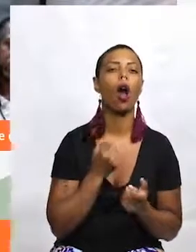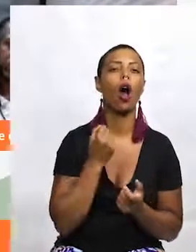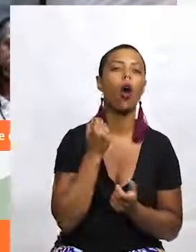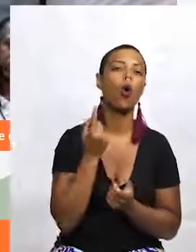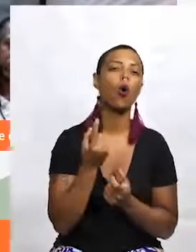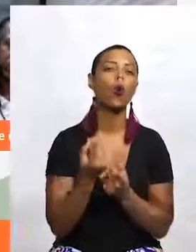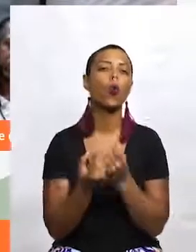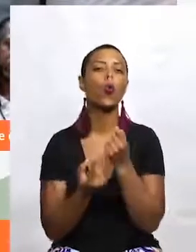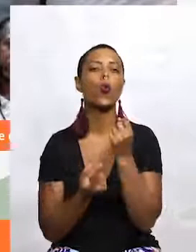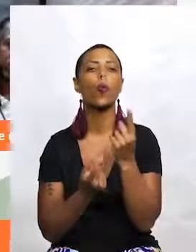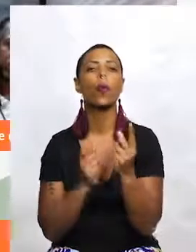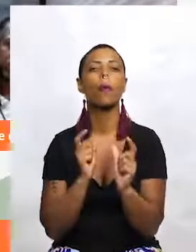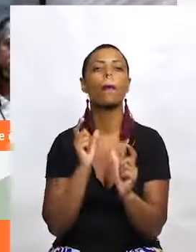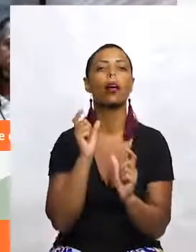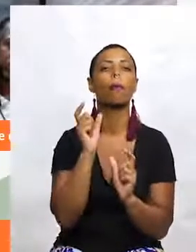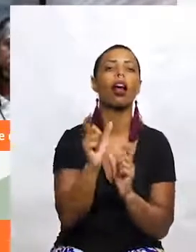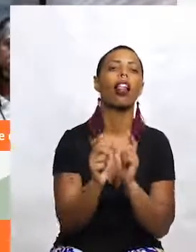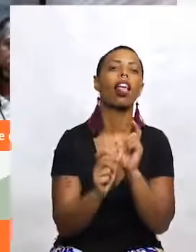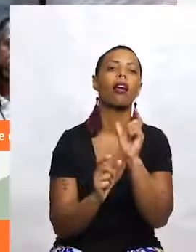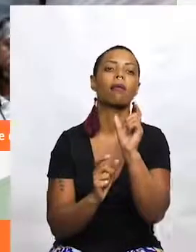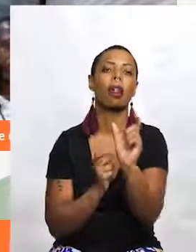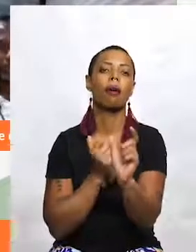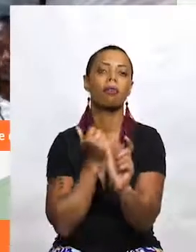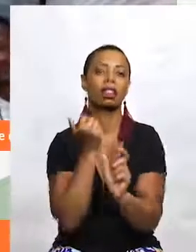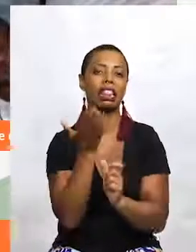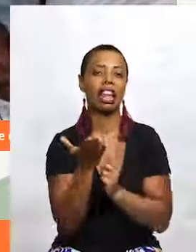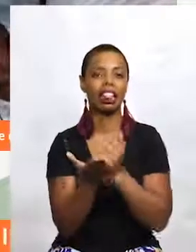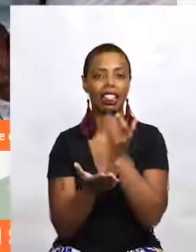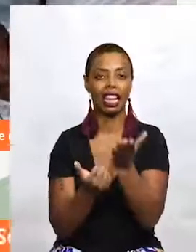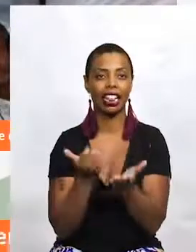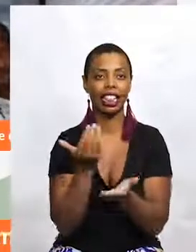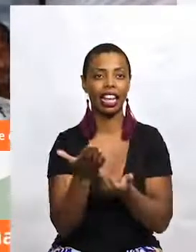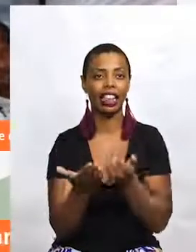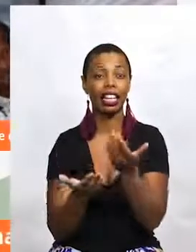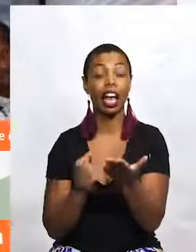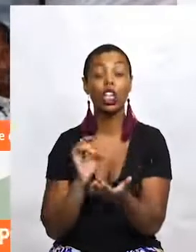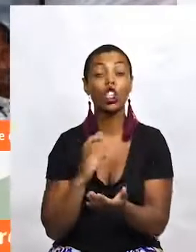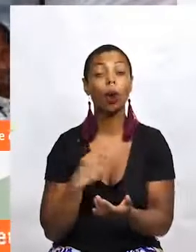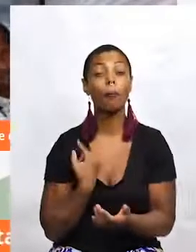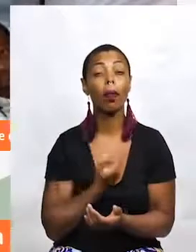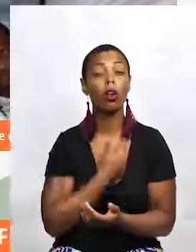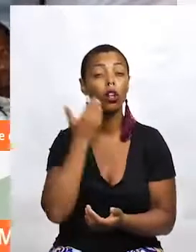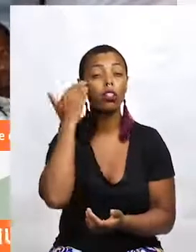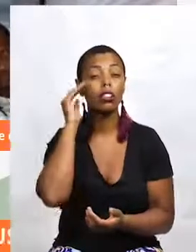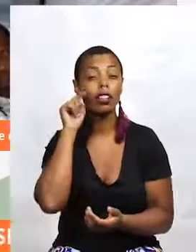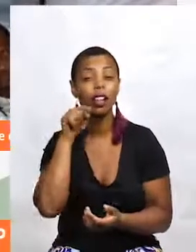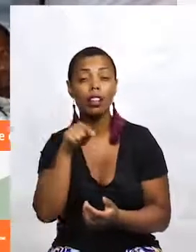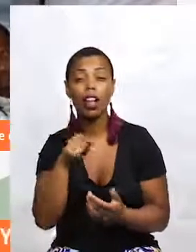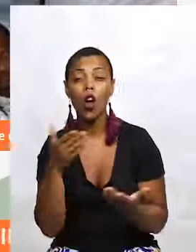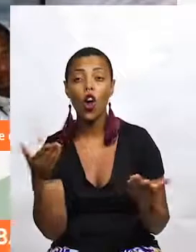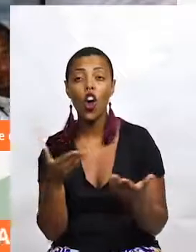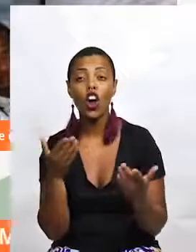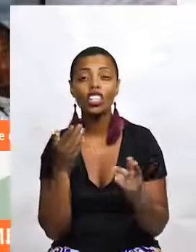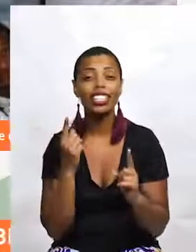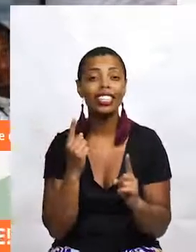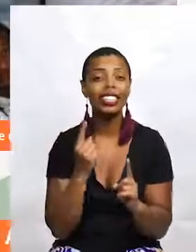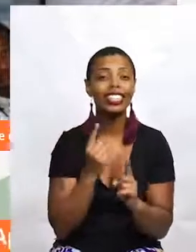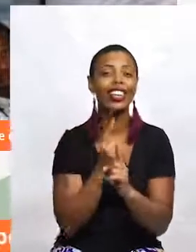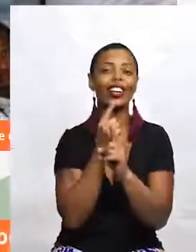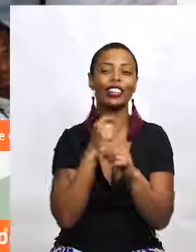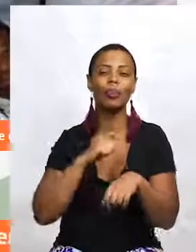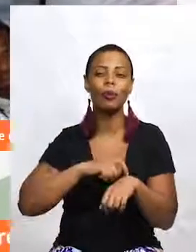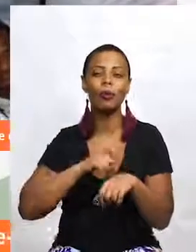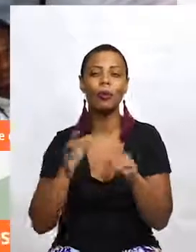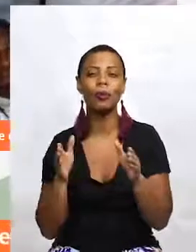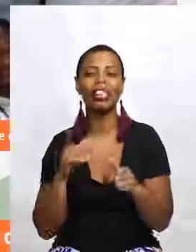Vou trazer algumas palavras só para a gente aqui entender o que foi esse encontro, esse momento, até por causa do horário.